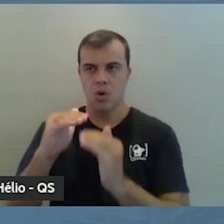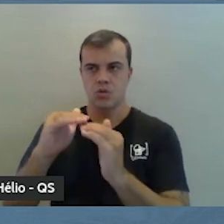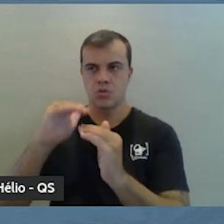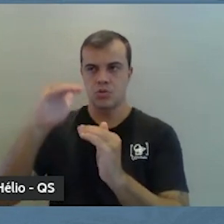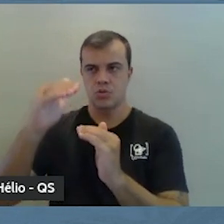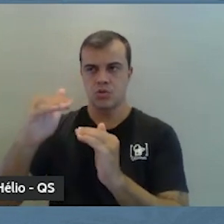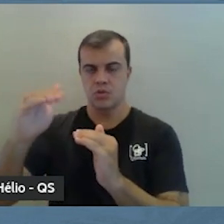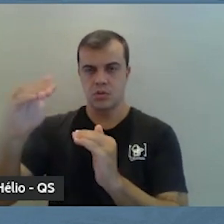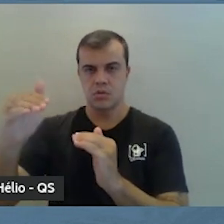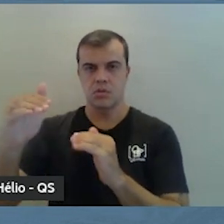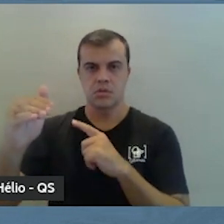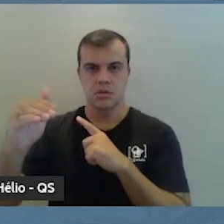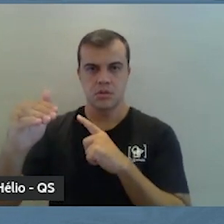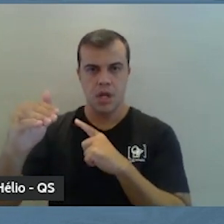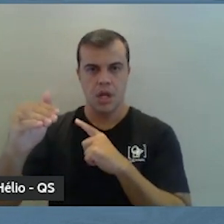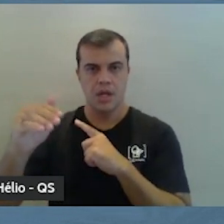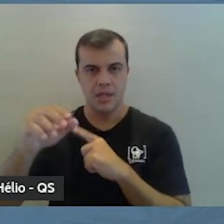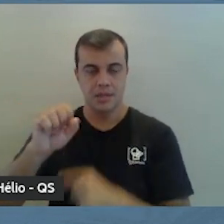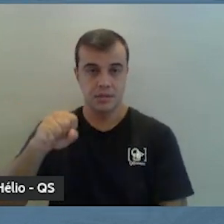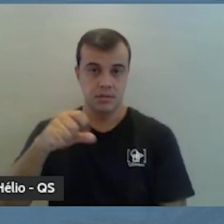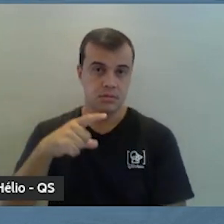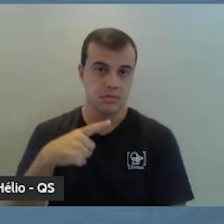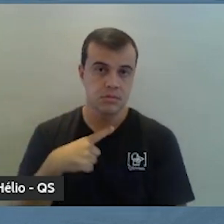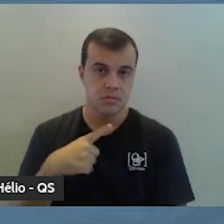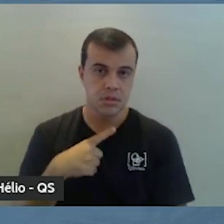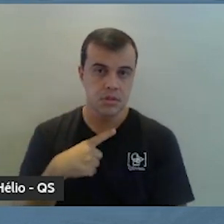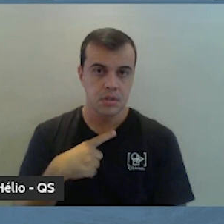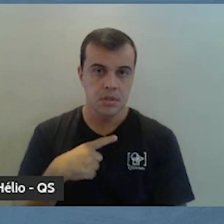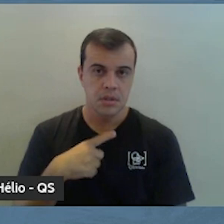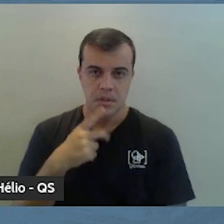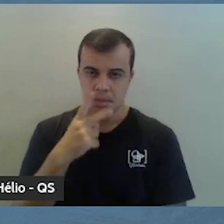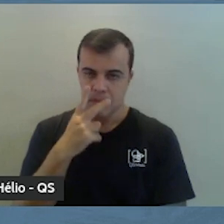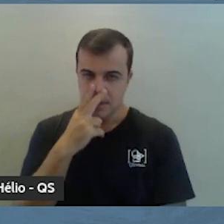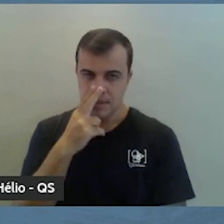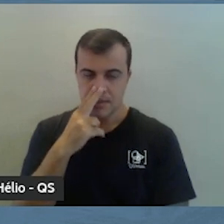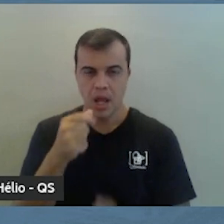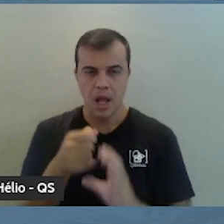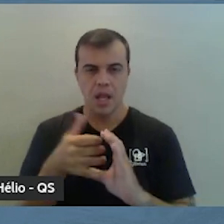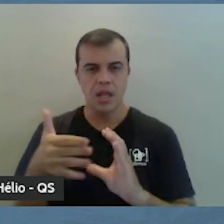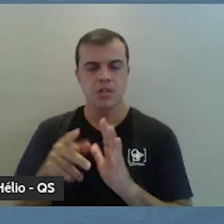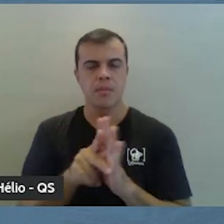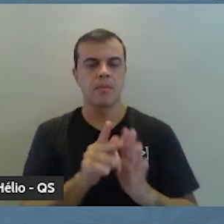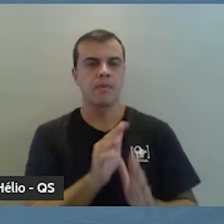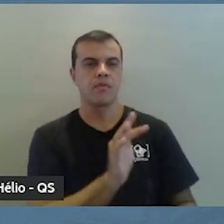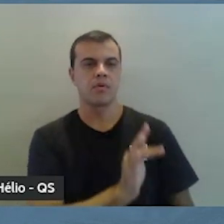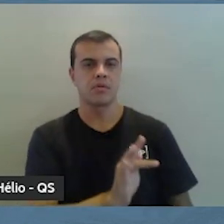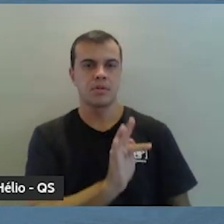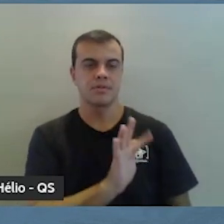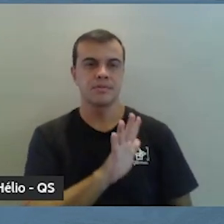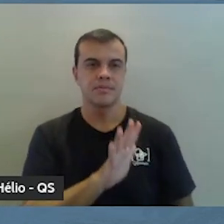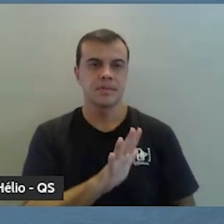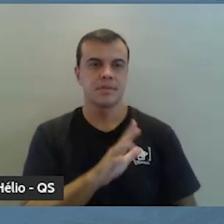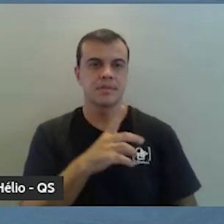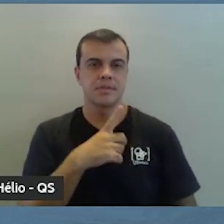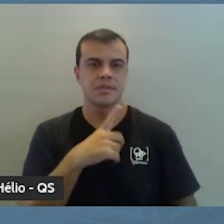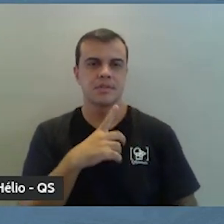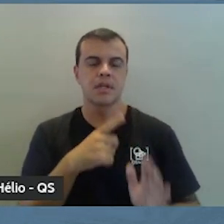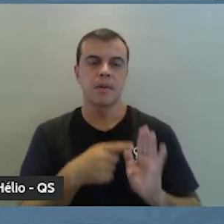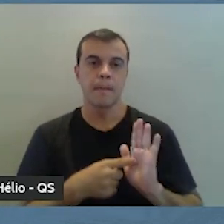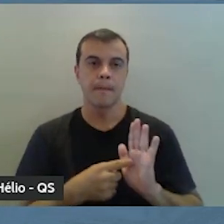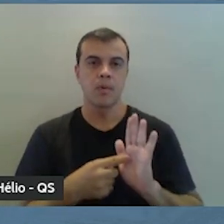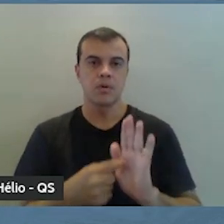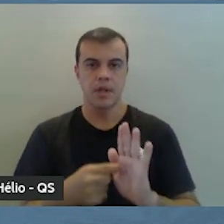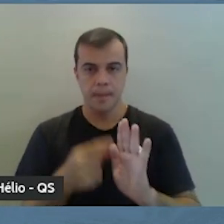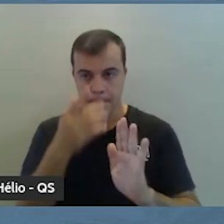uma paisagem lá atrás, ainda que isso seja características acadêmicas, mas quando ela vai retratar